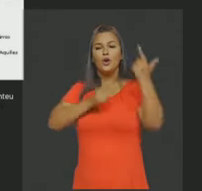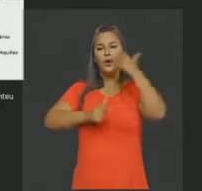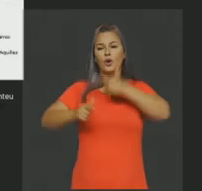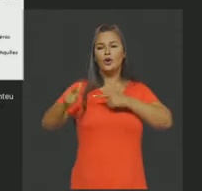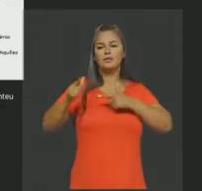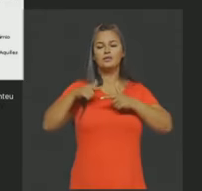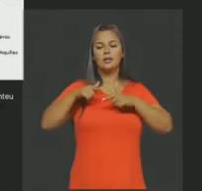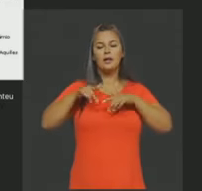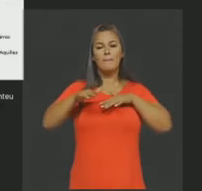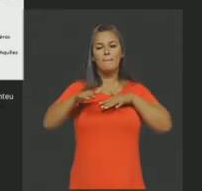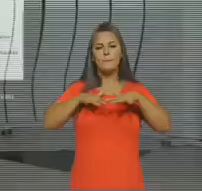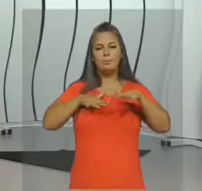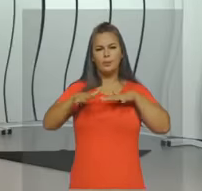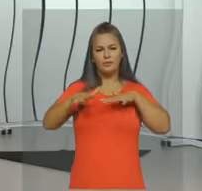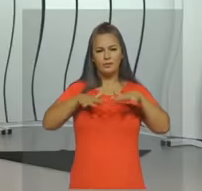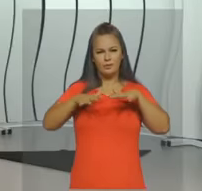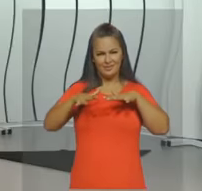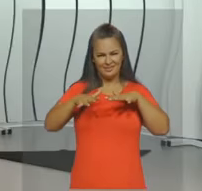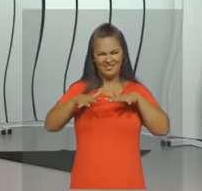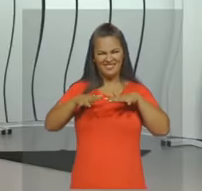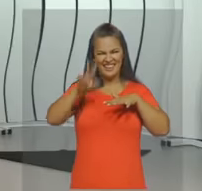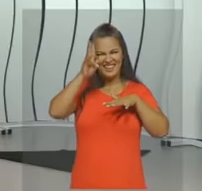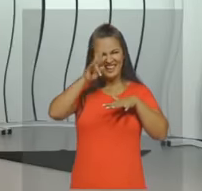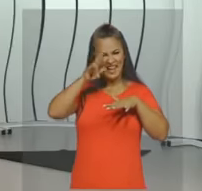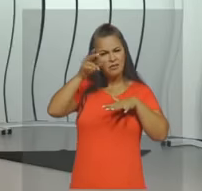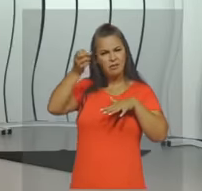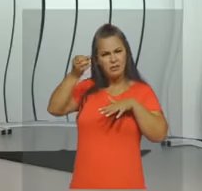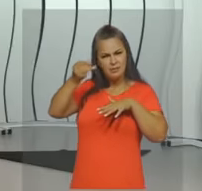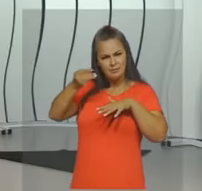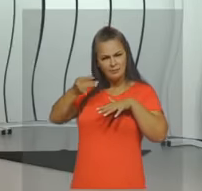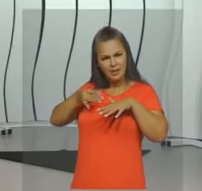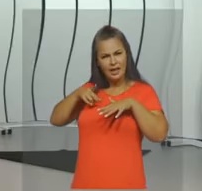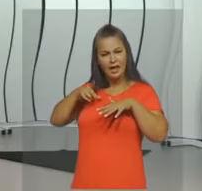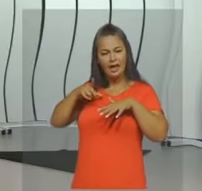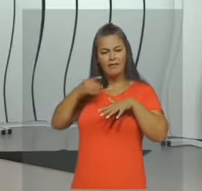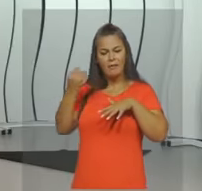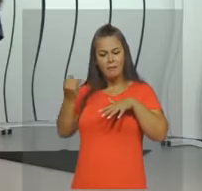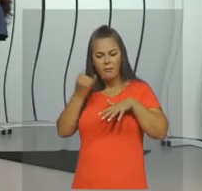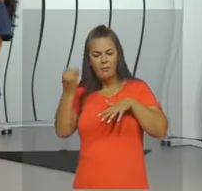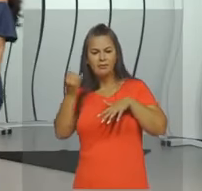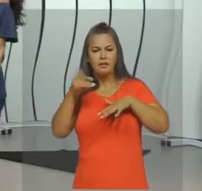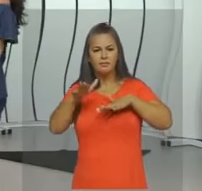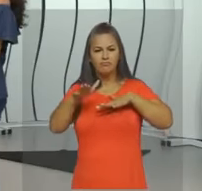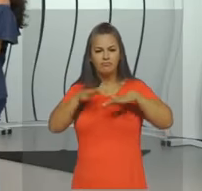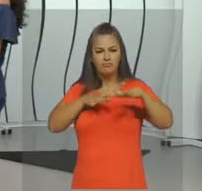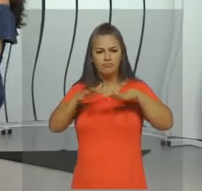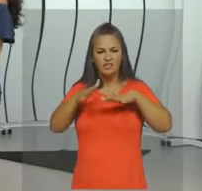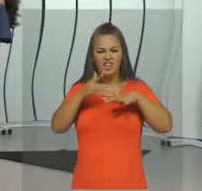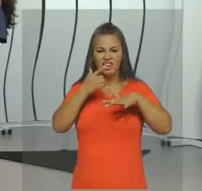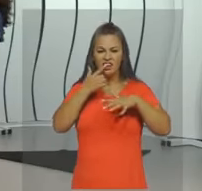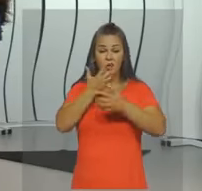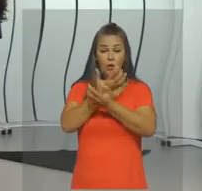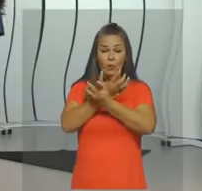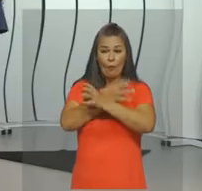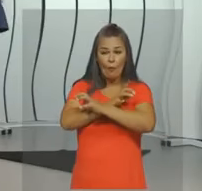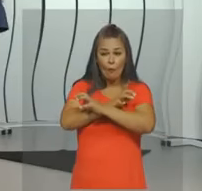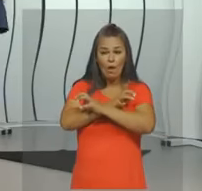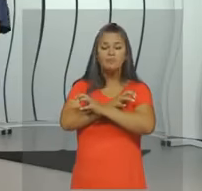né, que vai unir os ossos aí, vocês lembram da aula passada? Das articulações móveis, né? Então, esses músculos